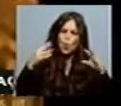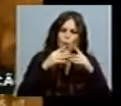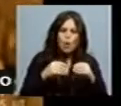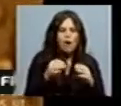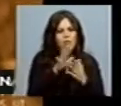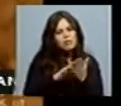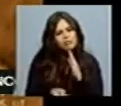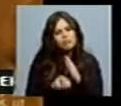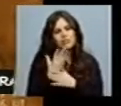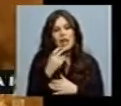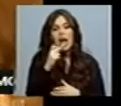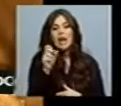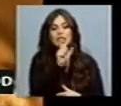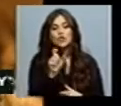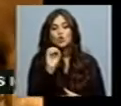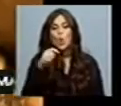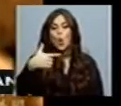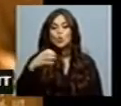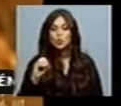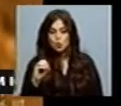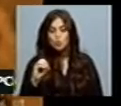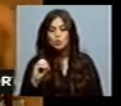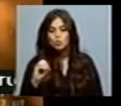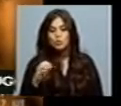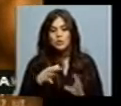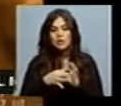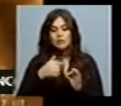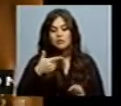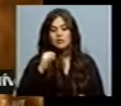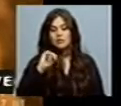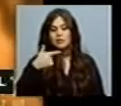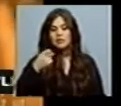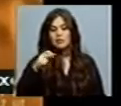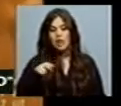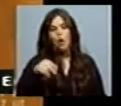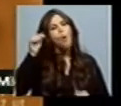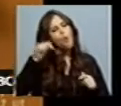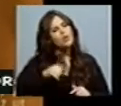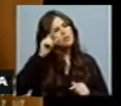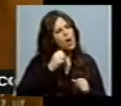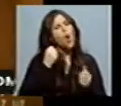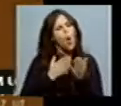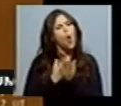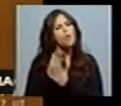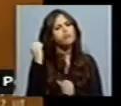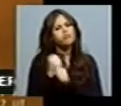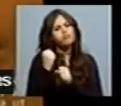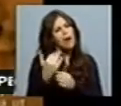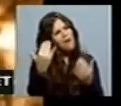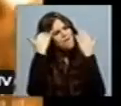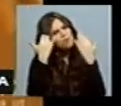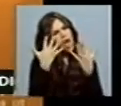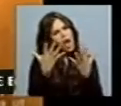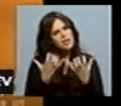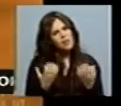precisamente do azoto em Titã, e ainda hoje nós trabalhamos precisamente os dados que nos foram enviados pela